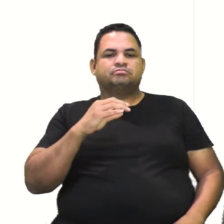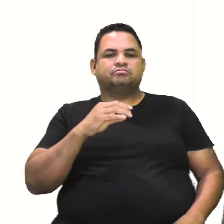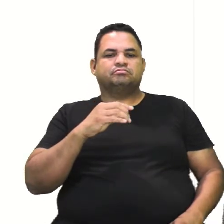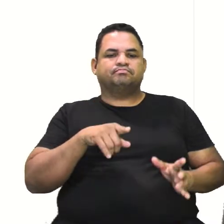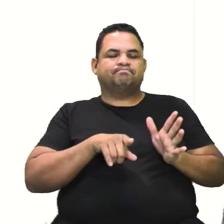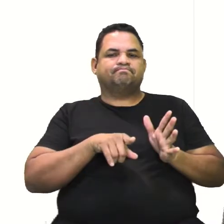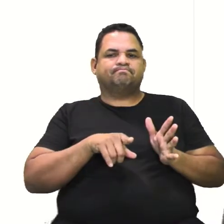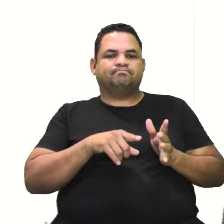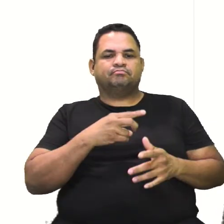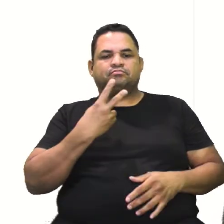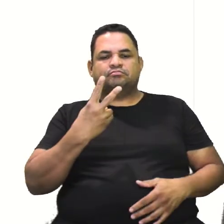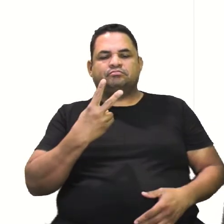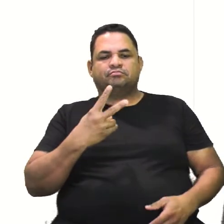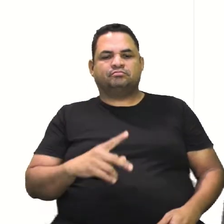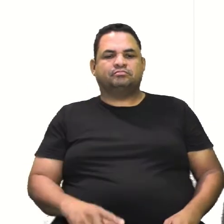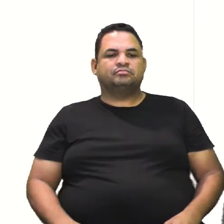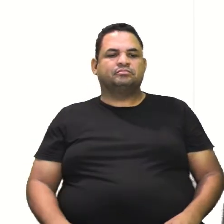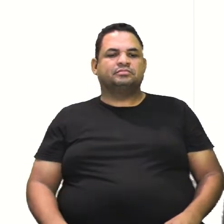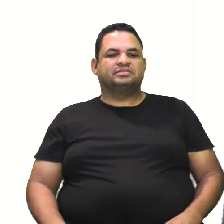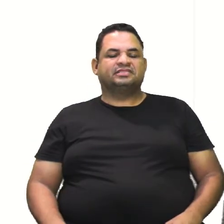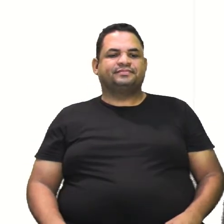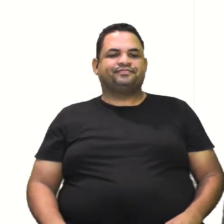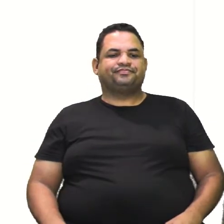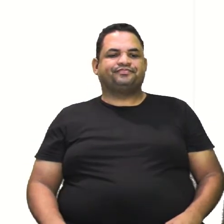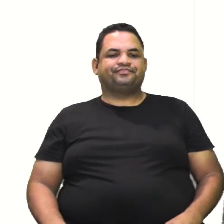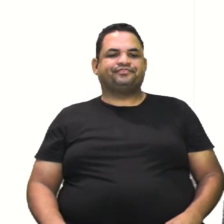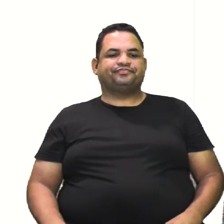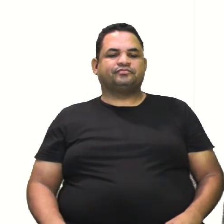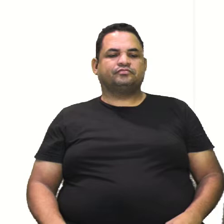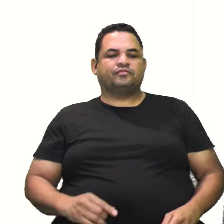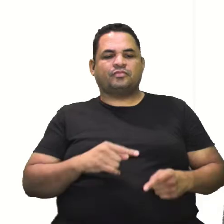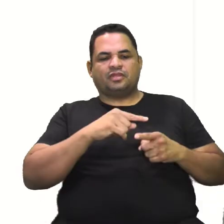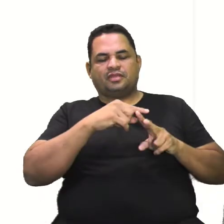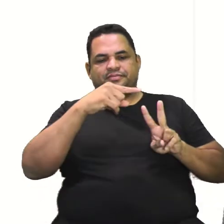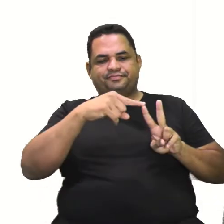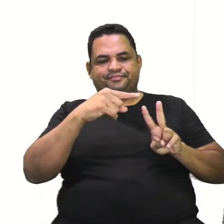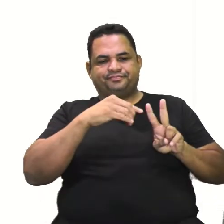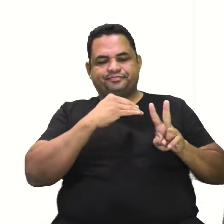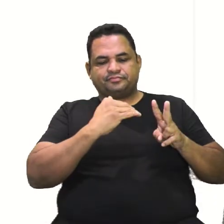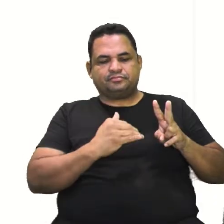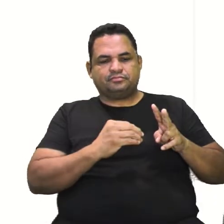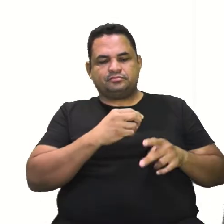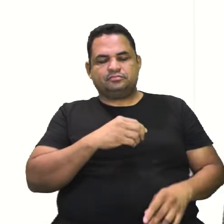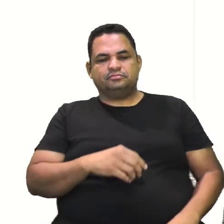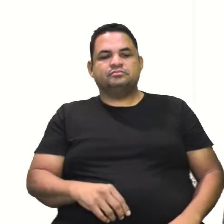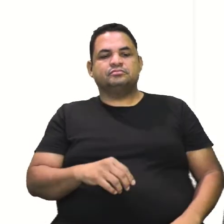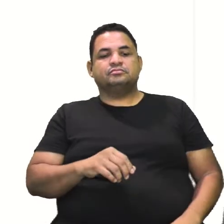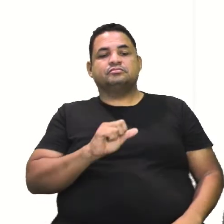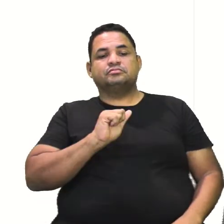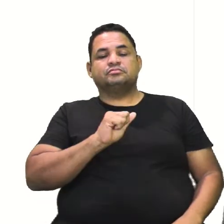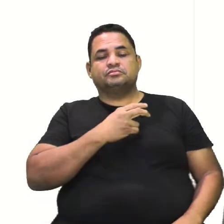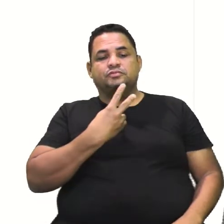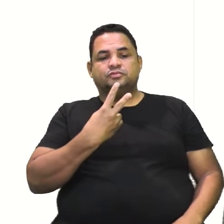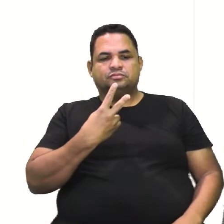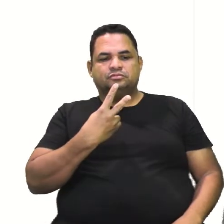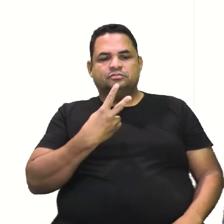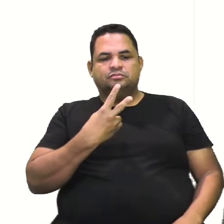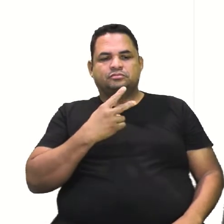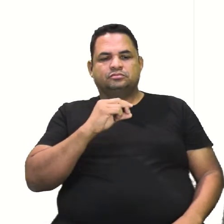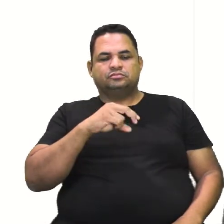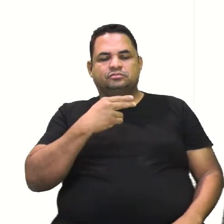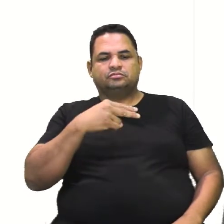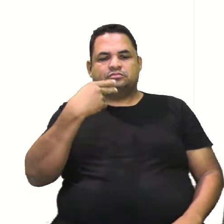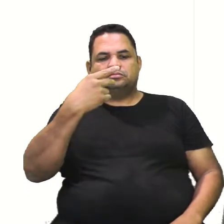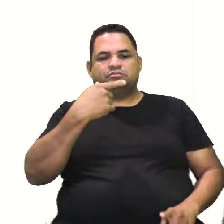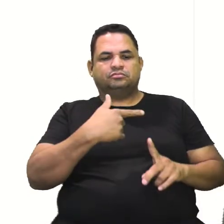é menos... Não, C é 2. C é 2? 2. Beleza. Sobre raiz, quem é o A? O A é 2. 2A